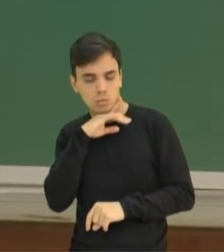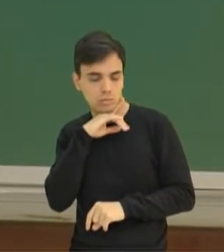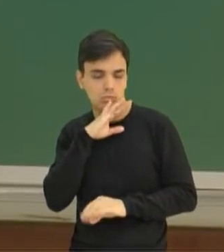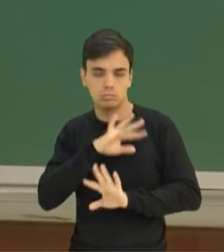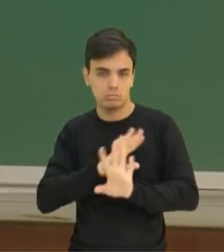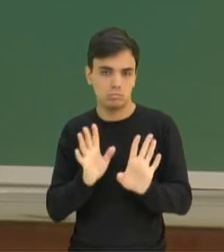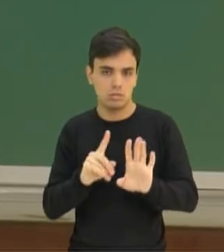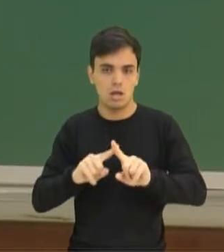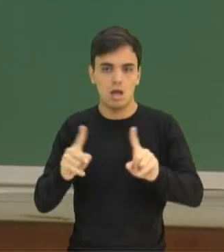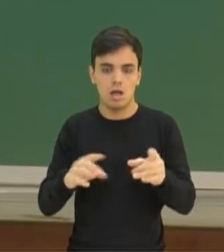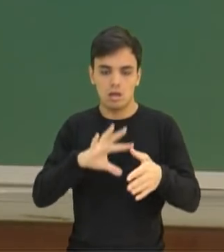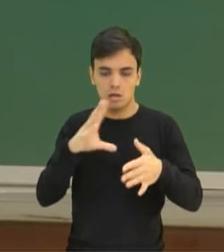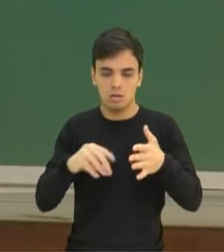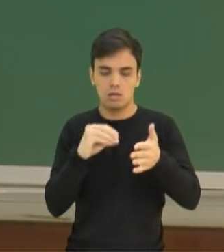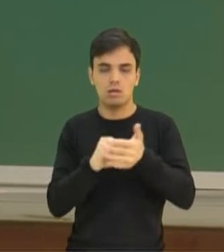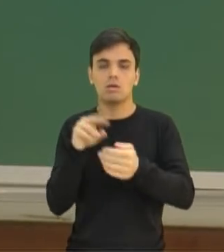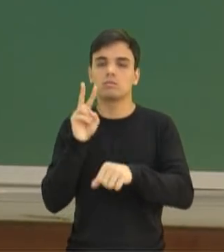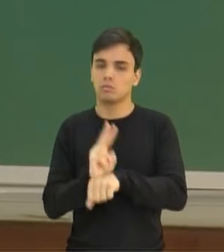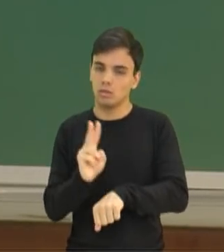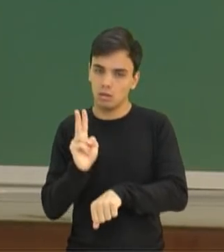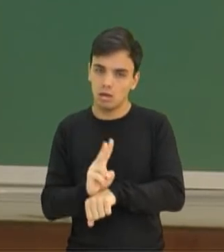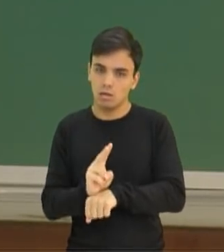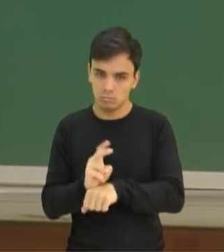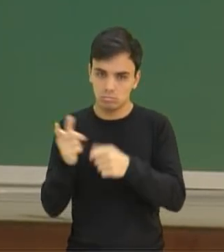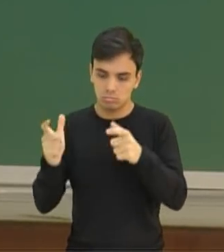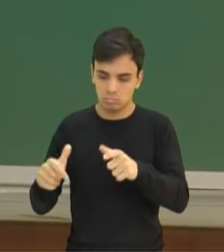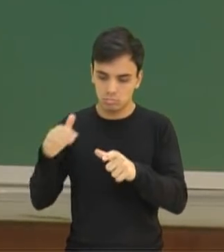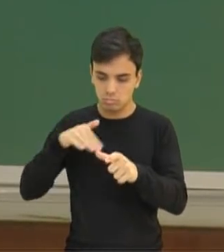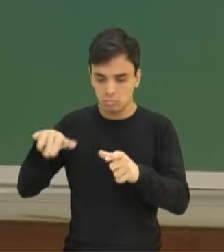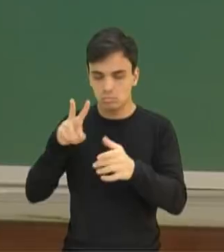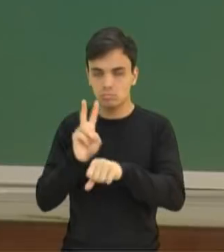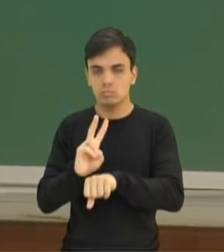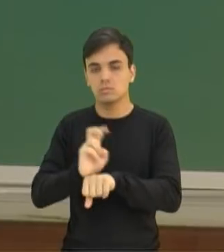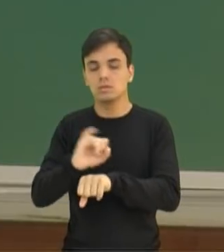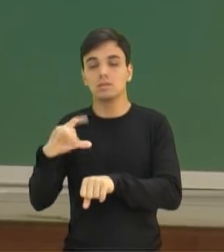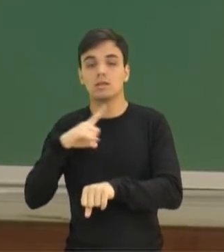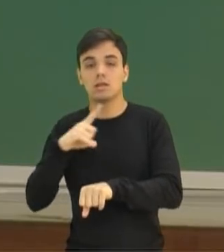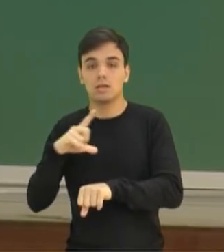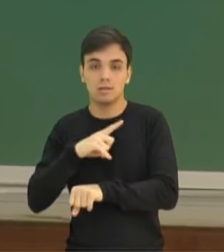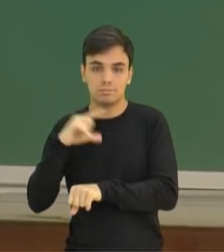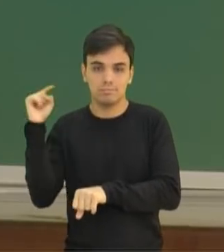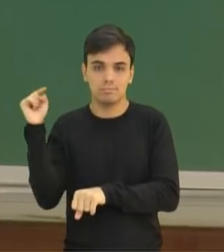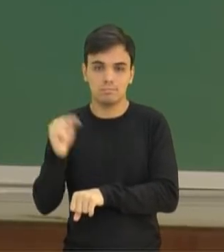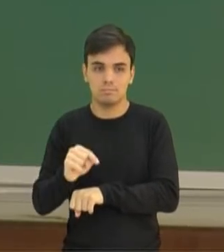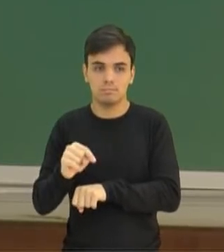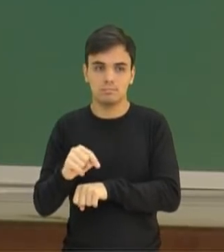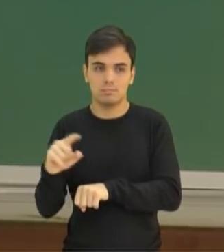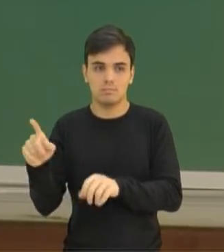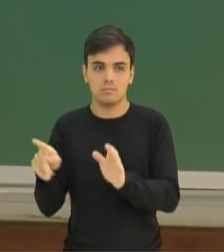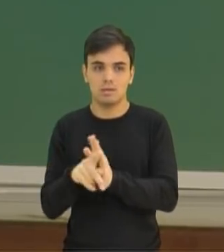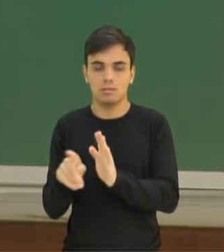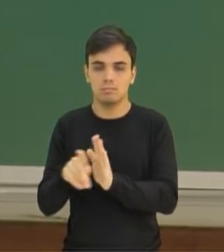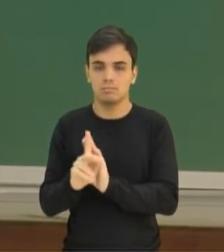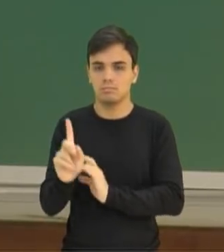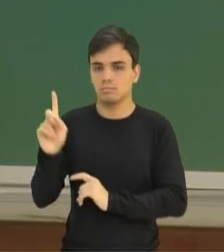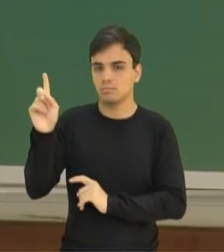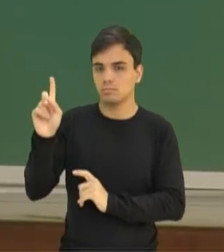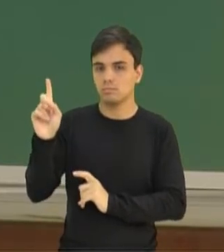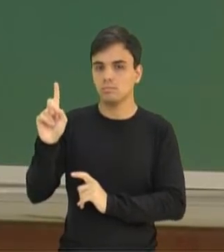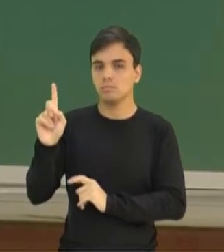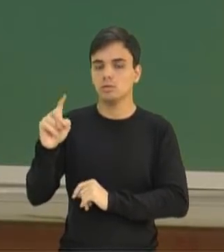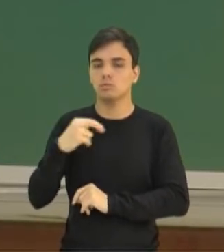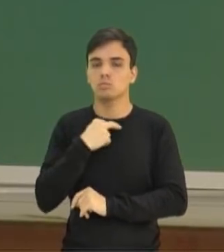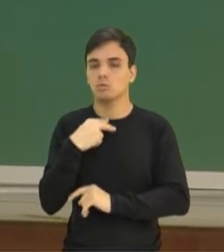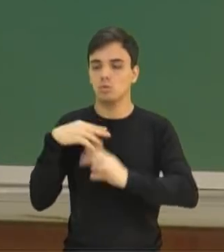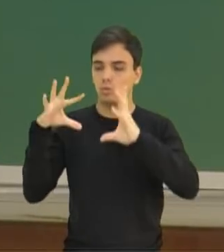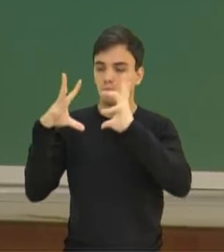né? É uma área de conservação. Então, quando se tem essas áreas de conservação, a gente vai ter isso refletido. Eu não posso